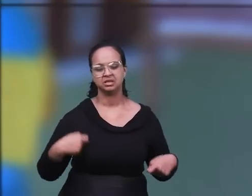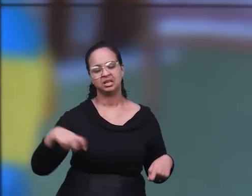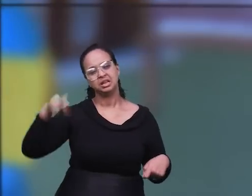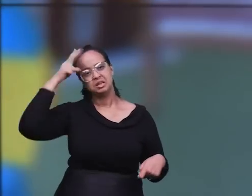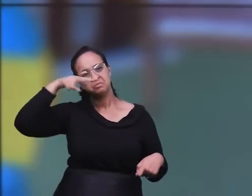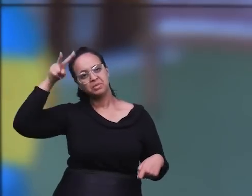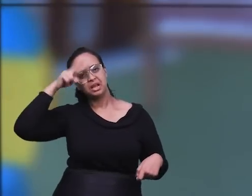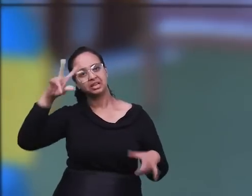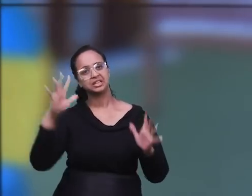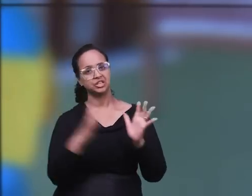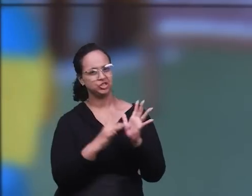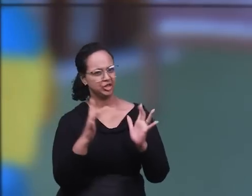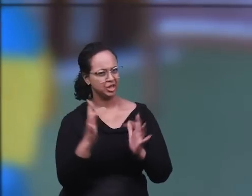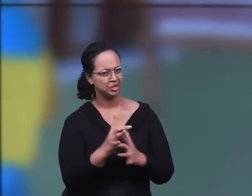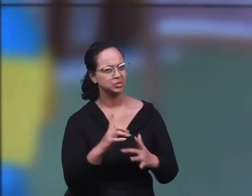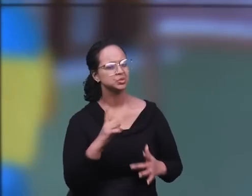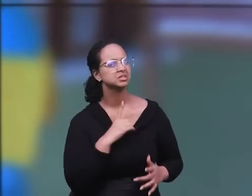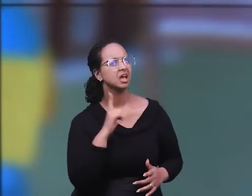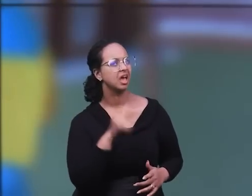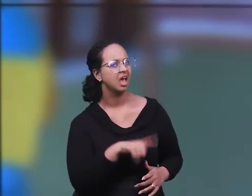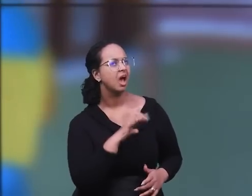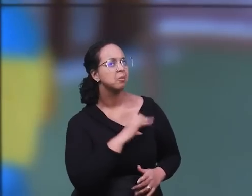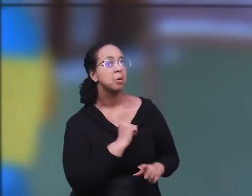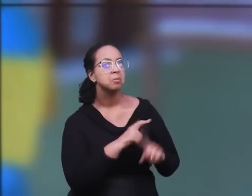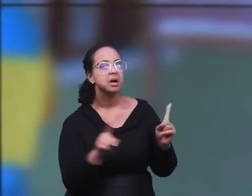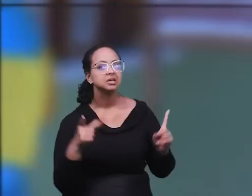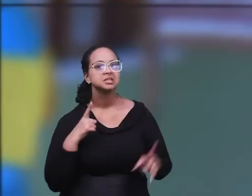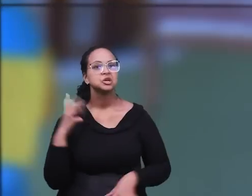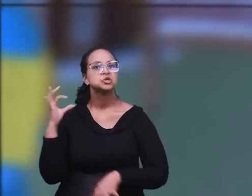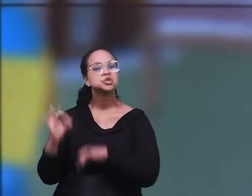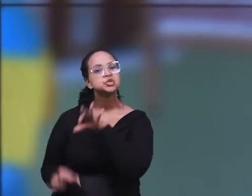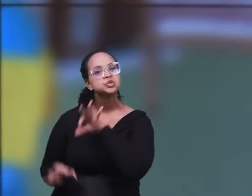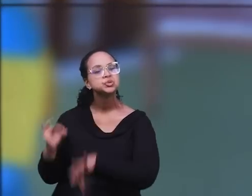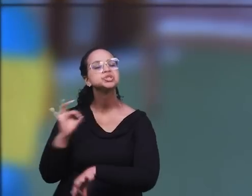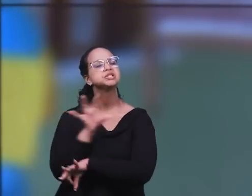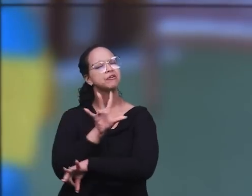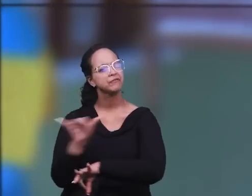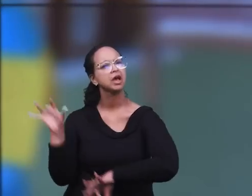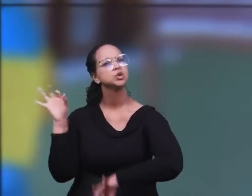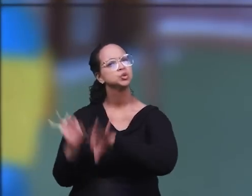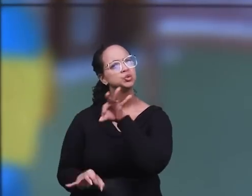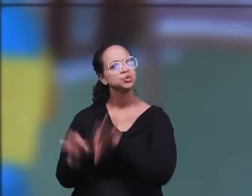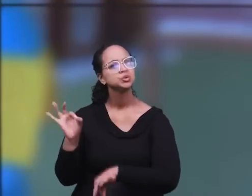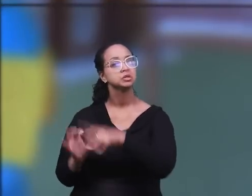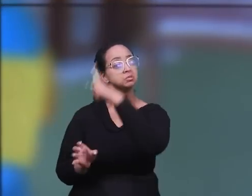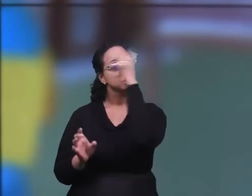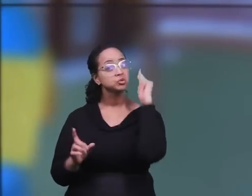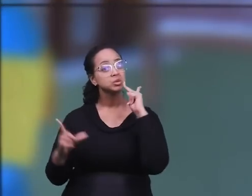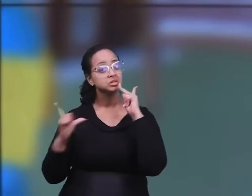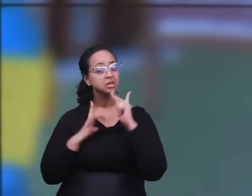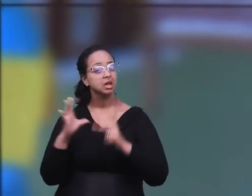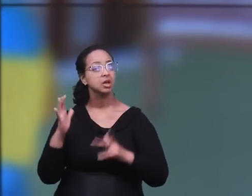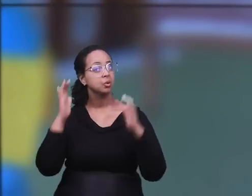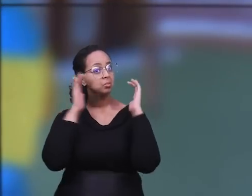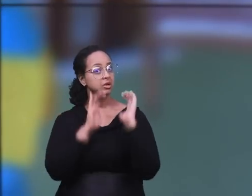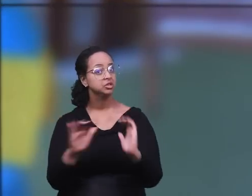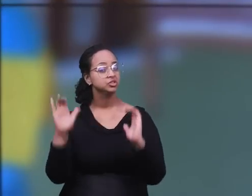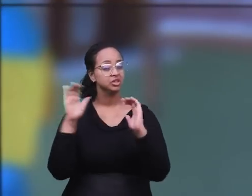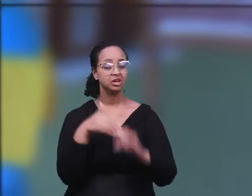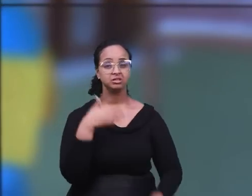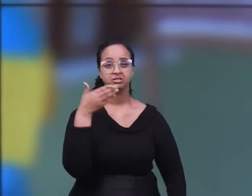lembrar que Deus é amor, mas também é justiça. Ele vai fazer justiça aos obedientes à sua